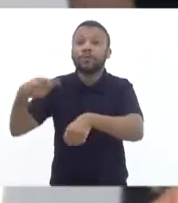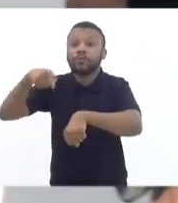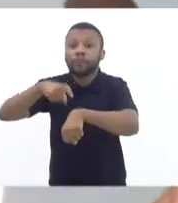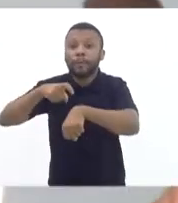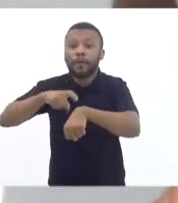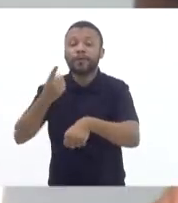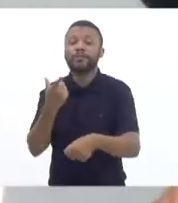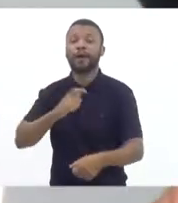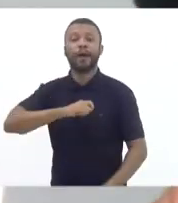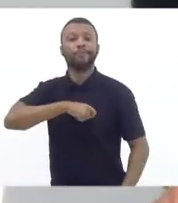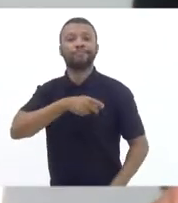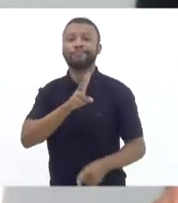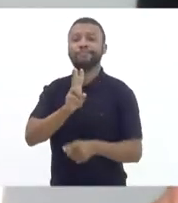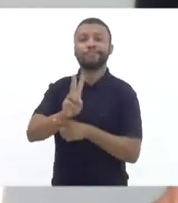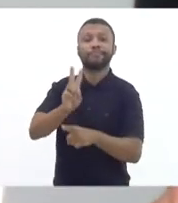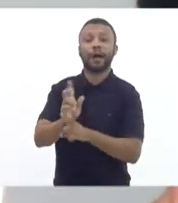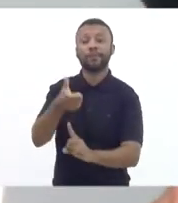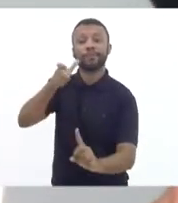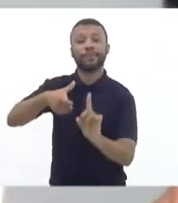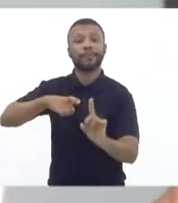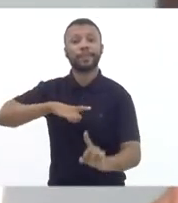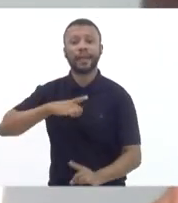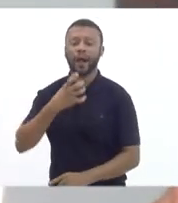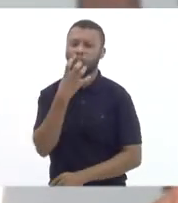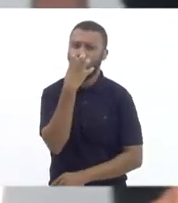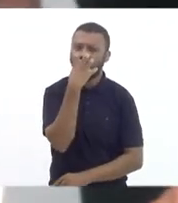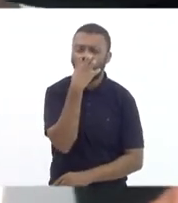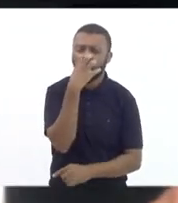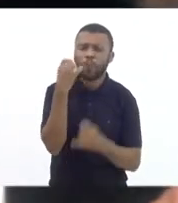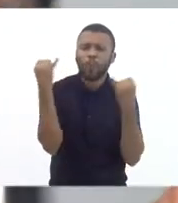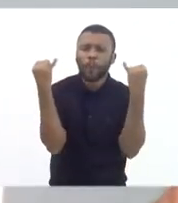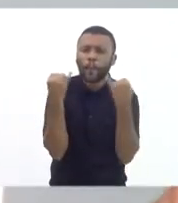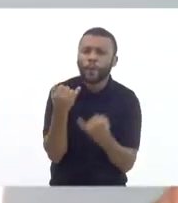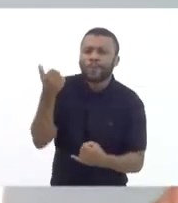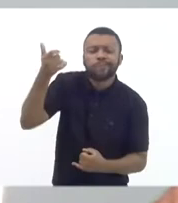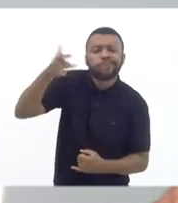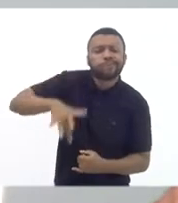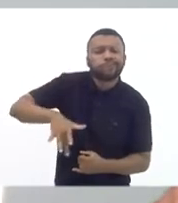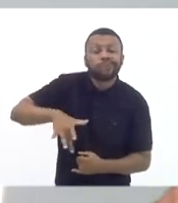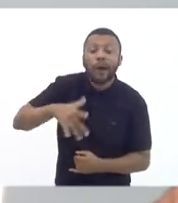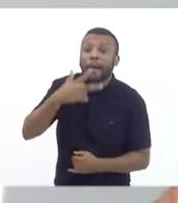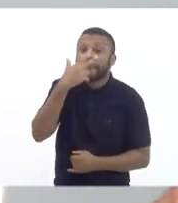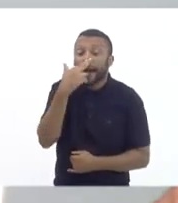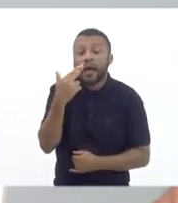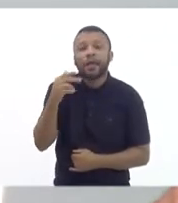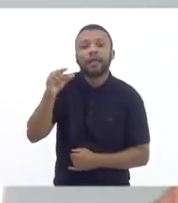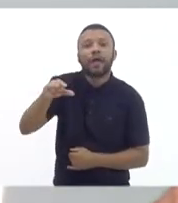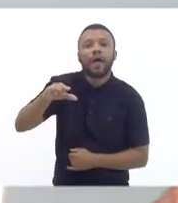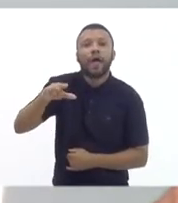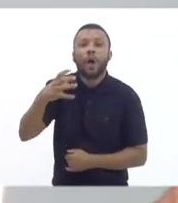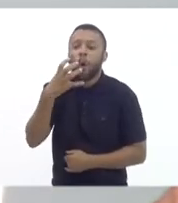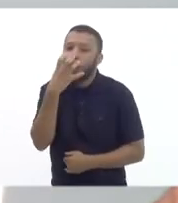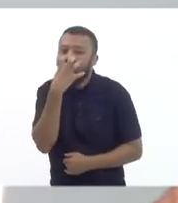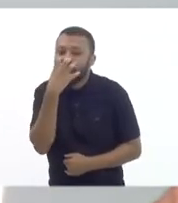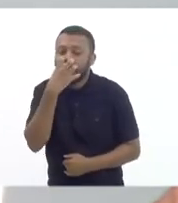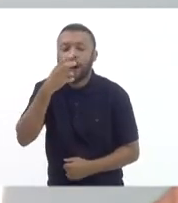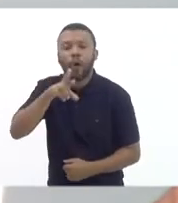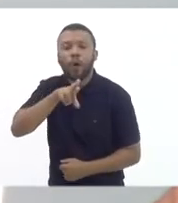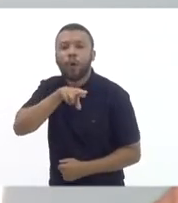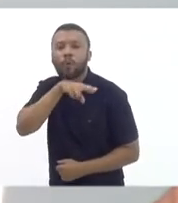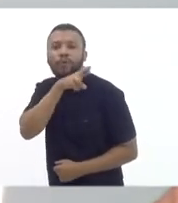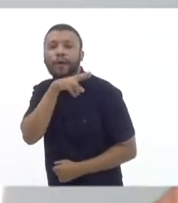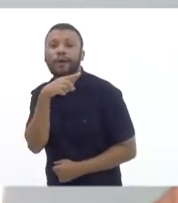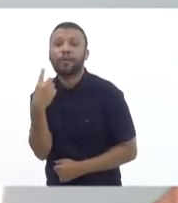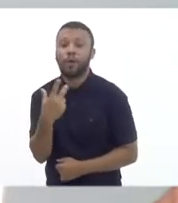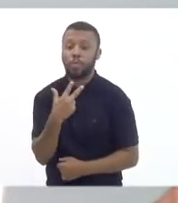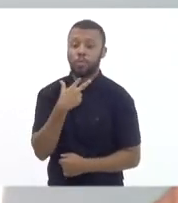por exemplo, e o sujeito tem lá um cão maltratado, aparece às vezes um animal doméstico, um animal silvestre, e a gente não pode